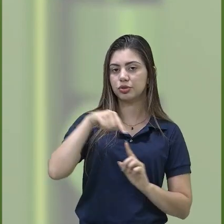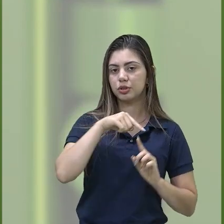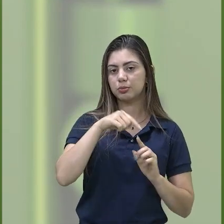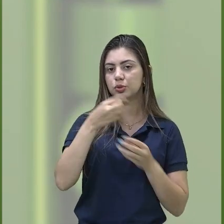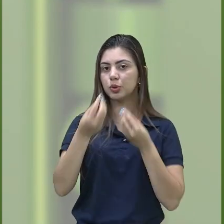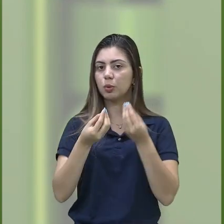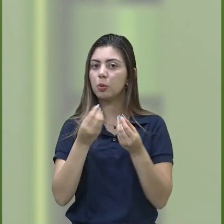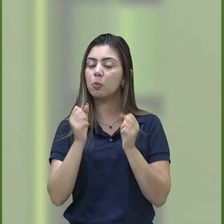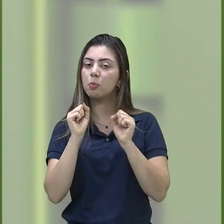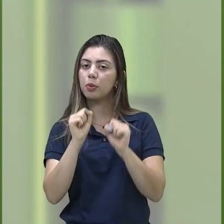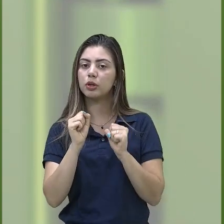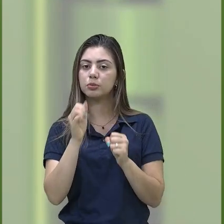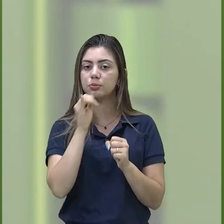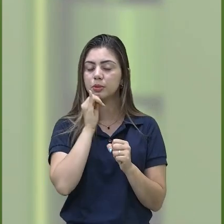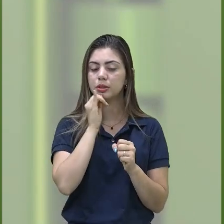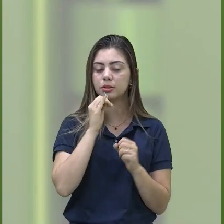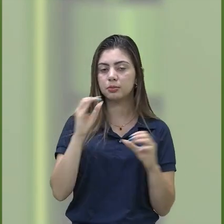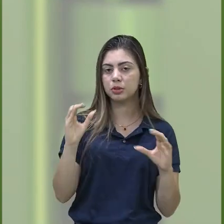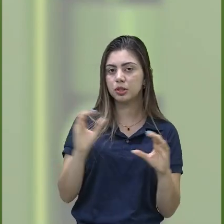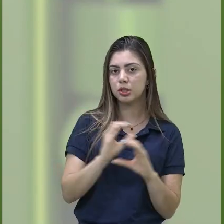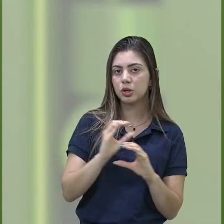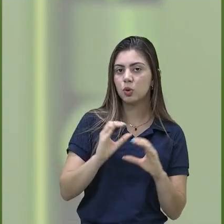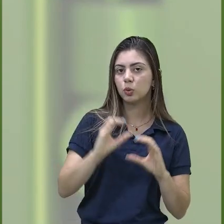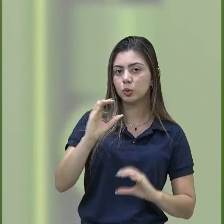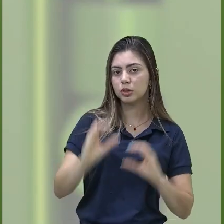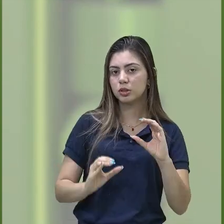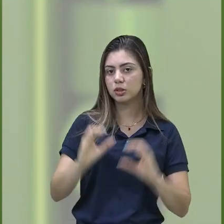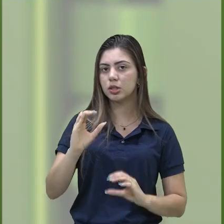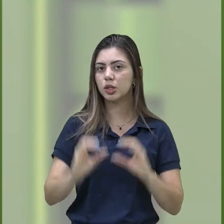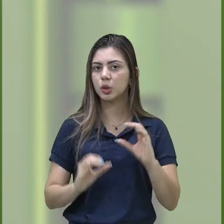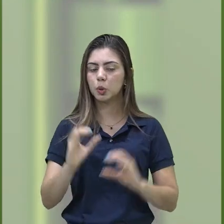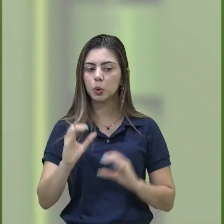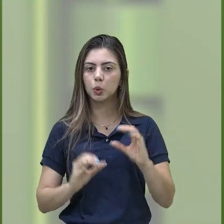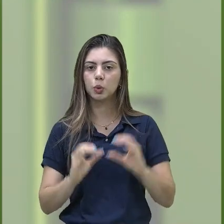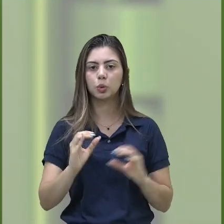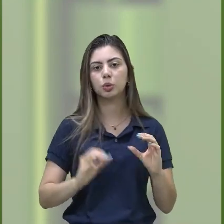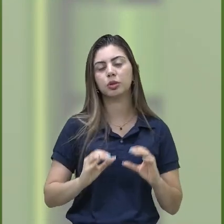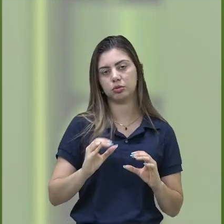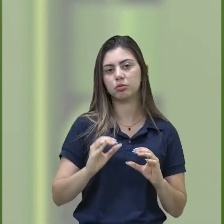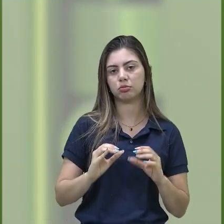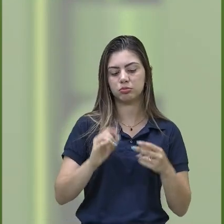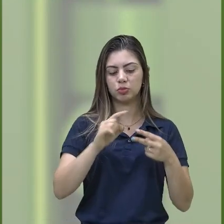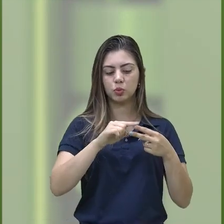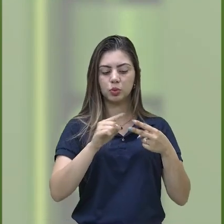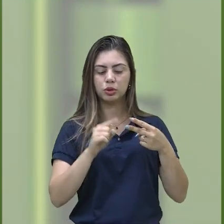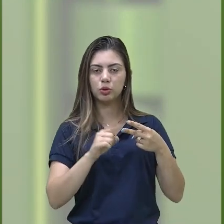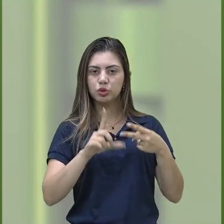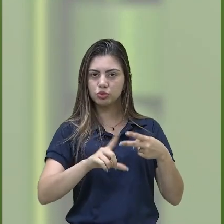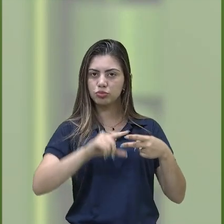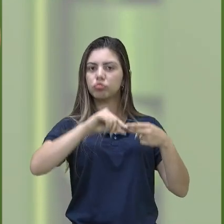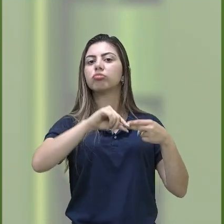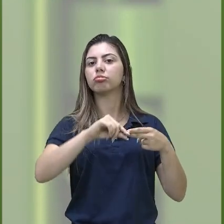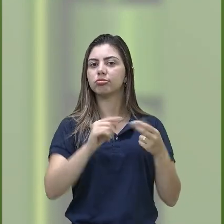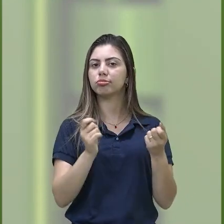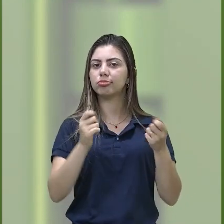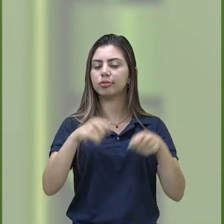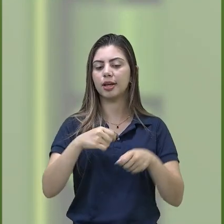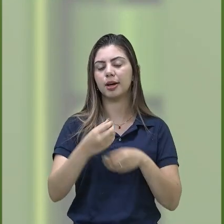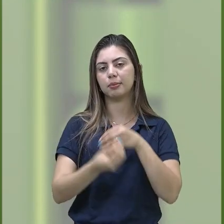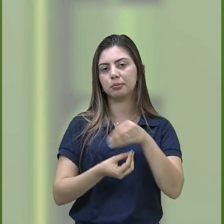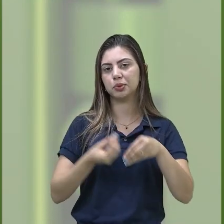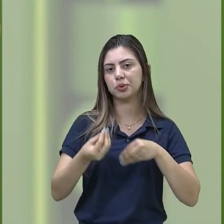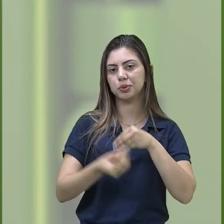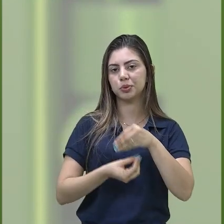partes do circuito em série e partes do circuito em paralelo, trabalhando em conjunto. Aí eu